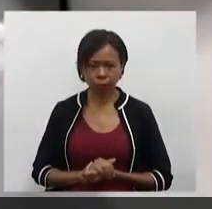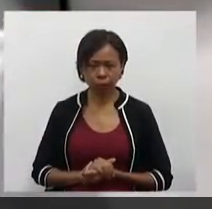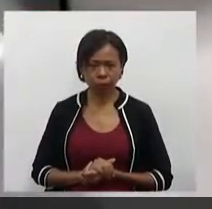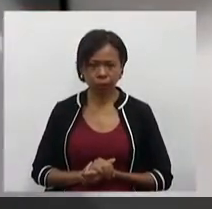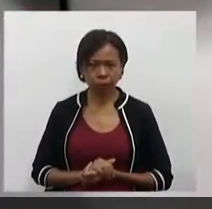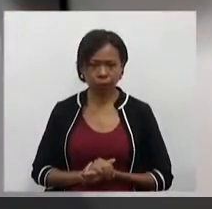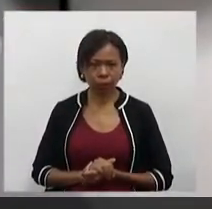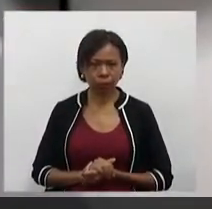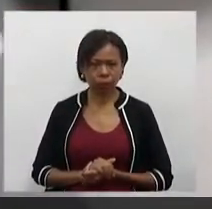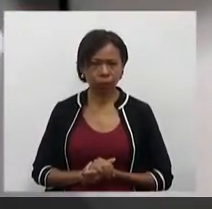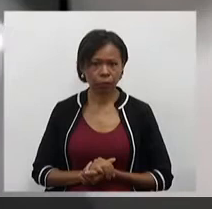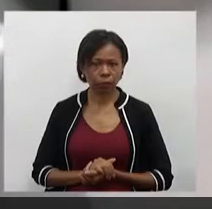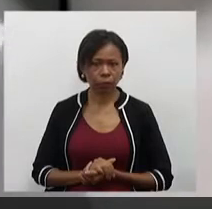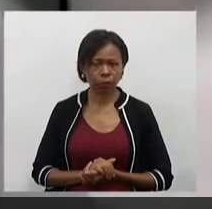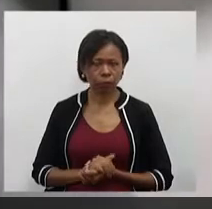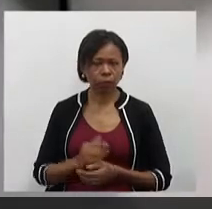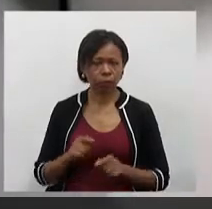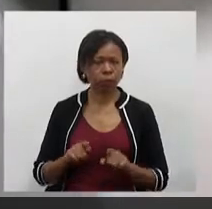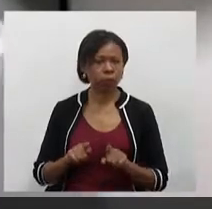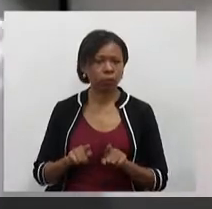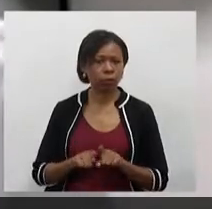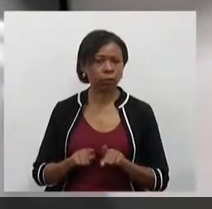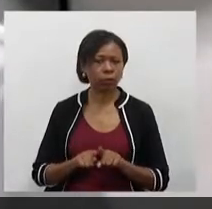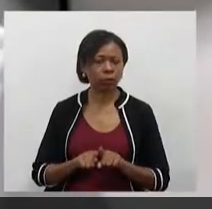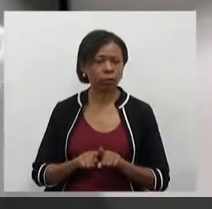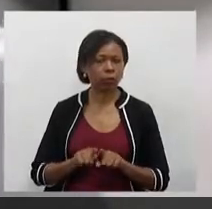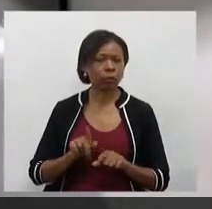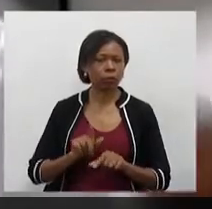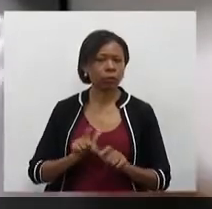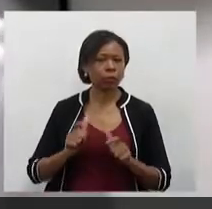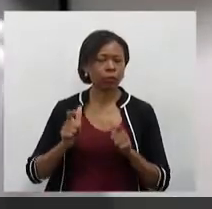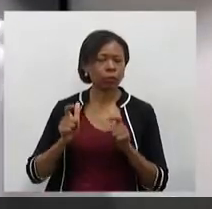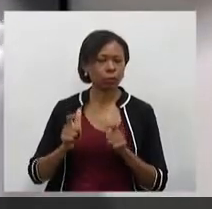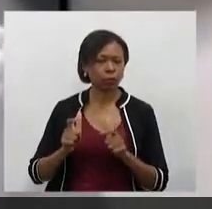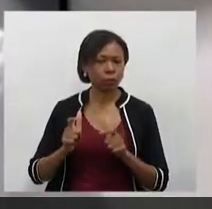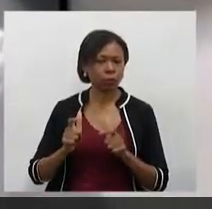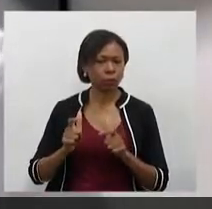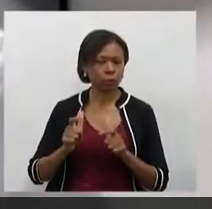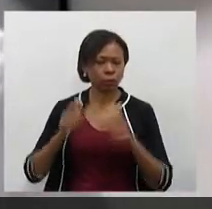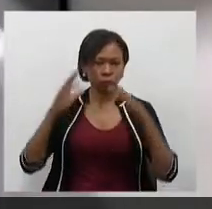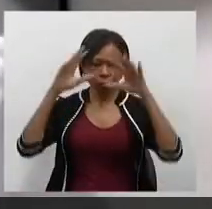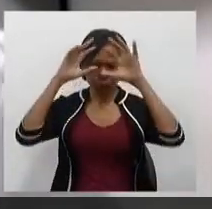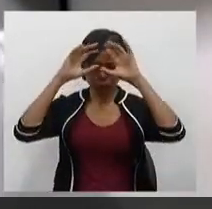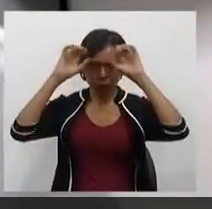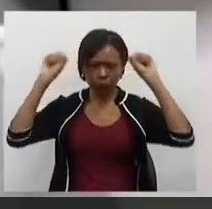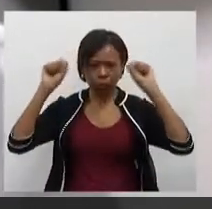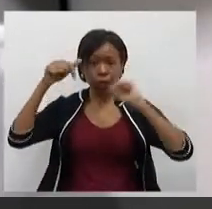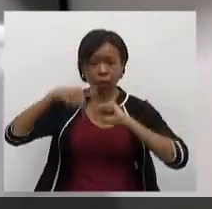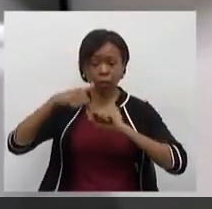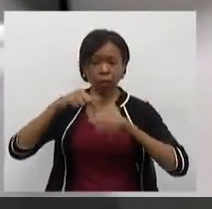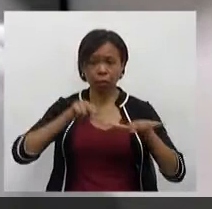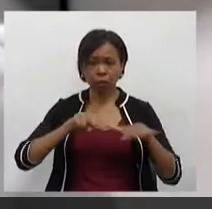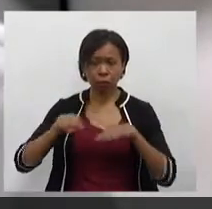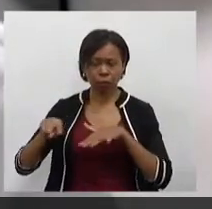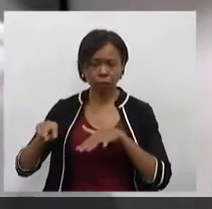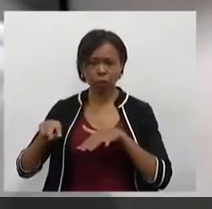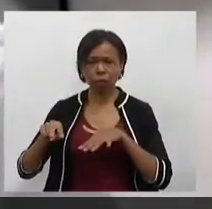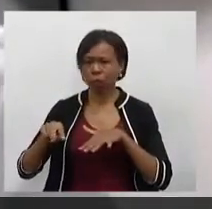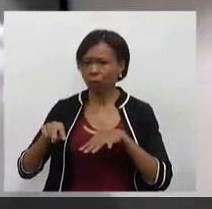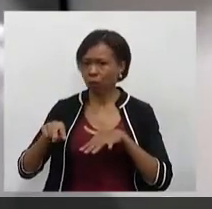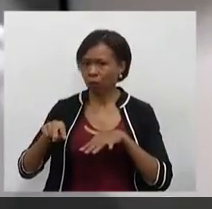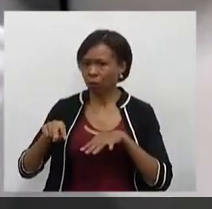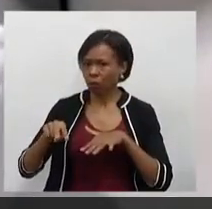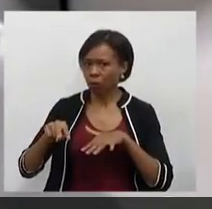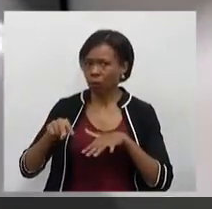né, apresentada ao Supremo Tribunal Federal nesta semana pela Organização Nacional de Cegos do